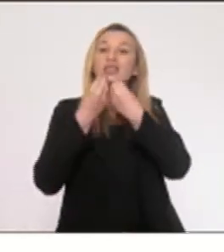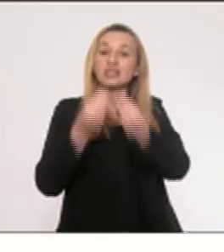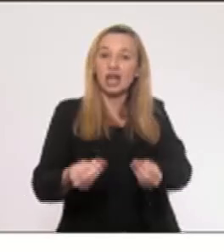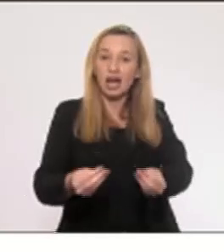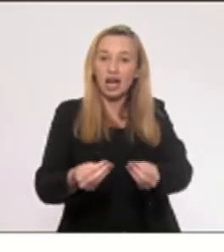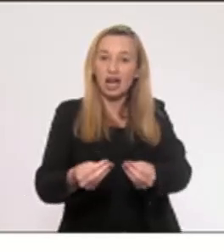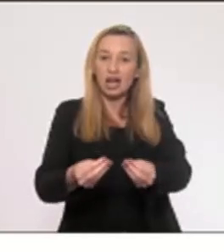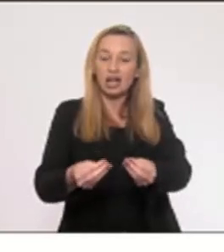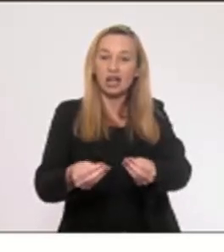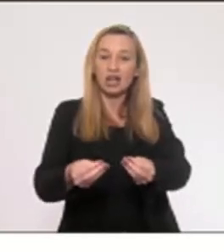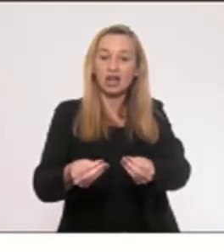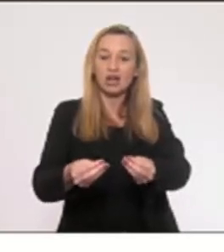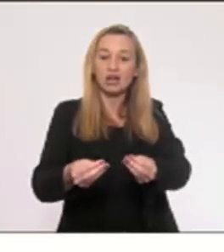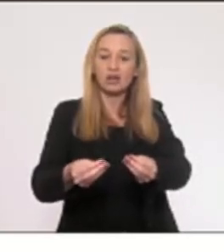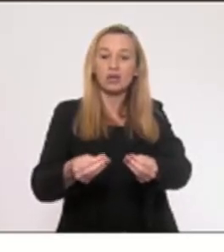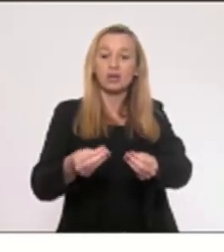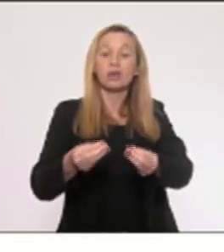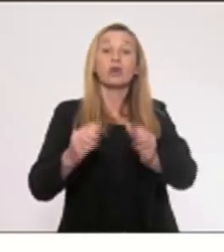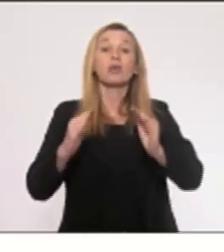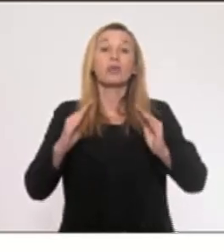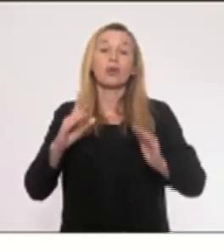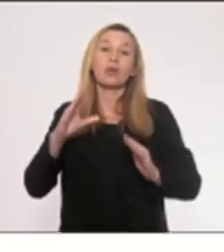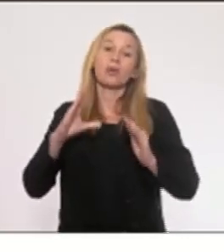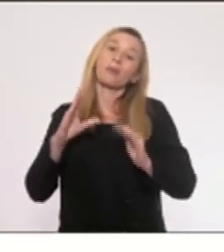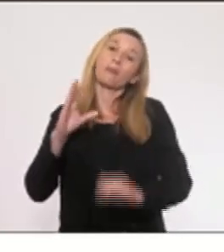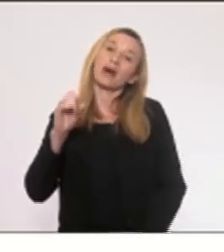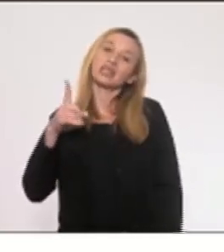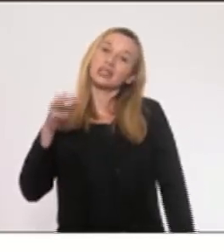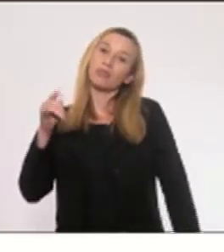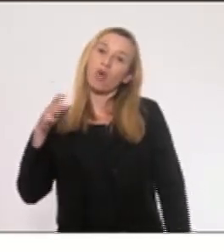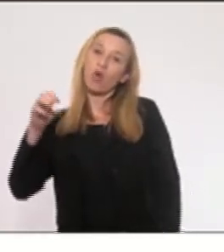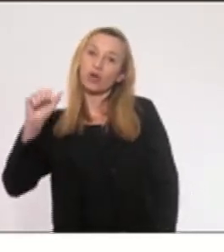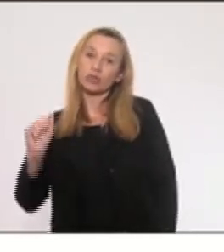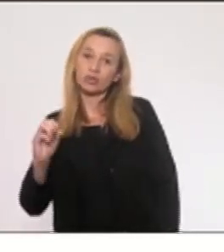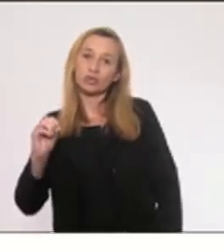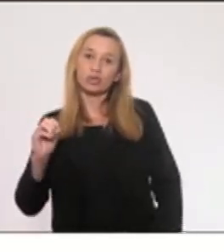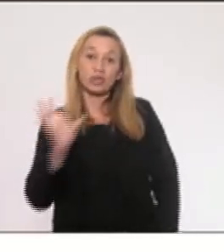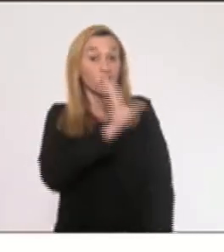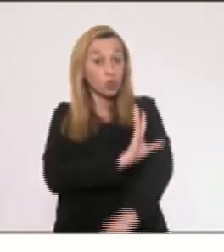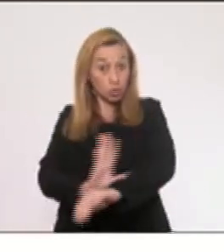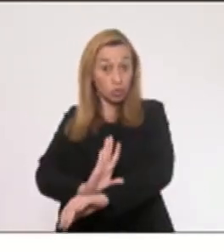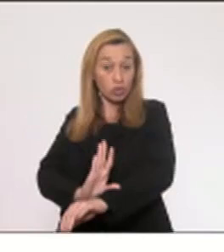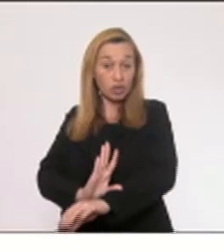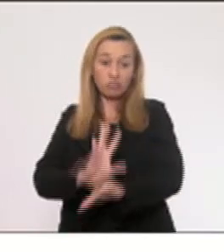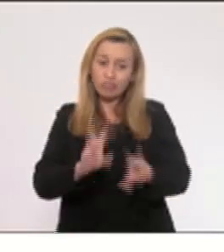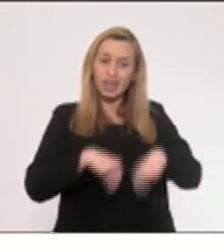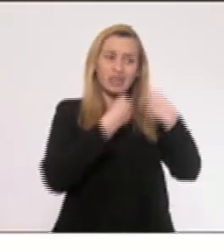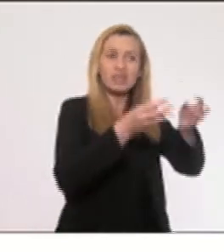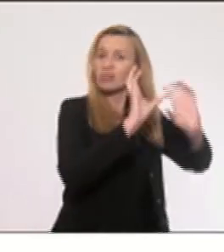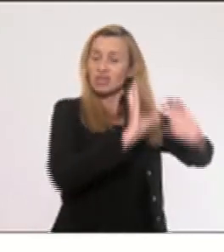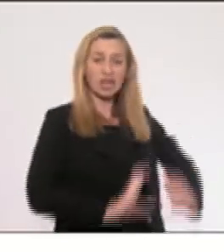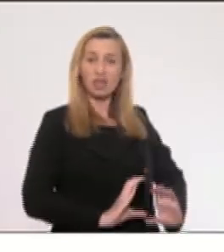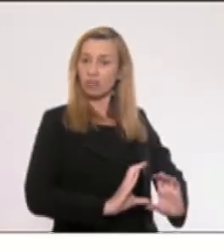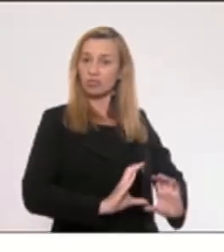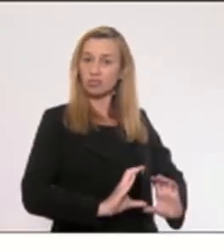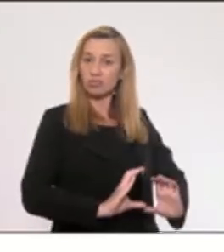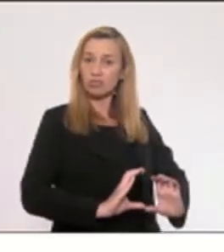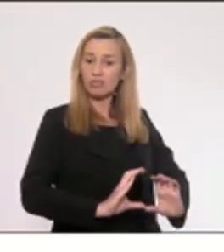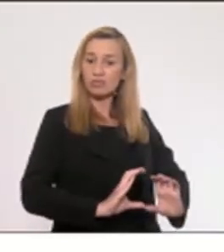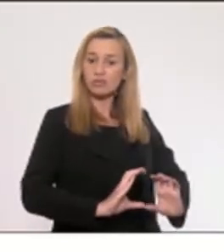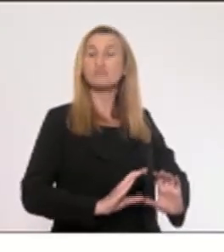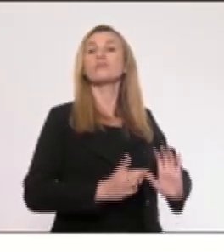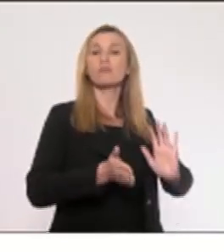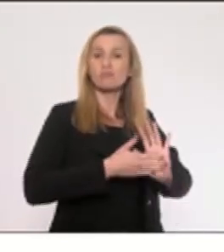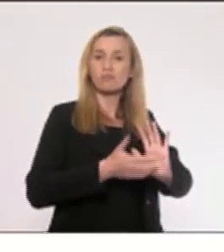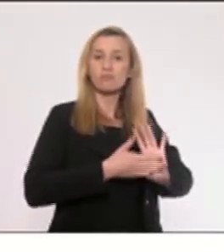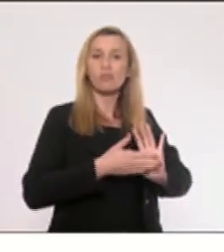símbolo da cultura, do patrimônio e da história do Rio de Janeiro para o cidadão. Então, propomos esse